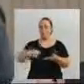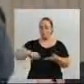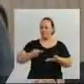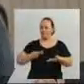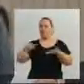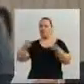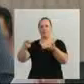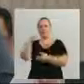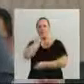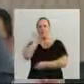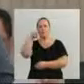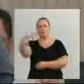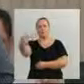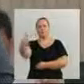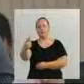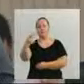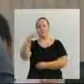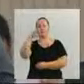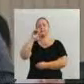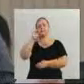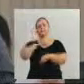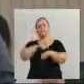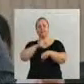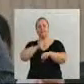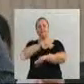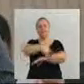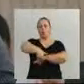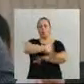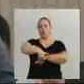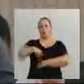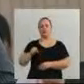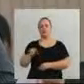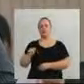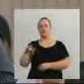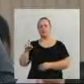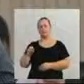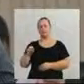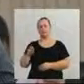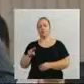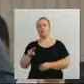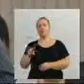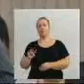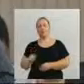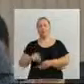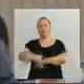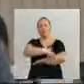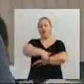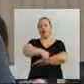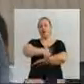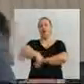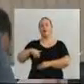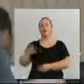no próximo domingo, às 10 horas, lá na Rua Saxônia, a assinatura da Hora de Serviço de Pavimentação Asfalto da Rua Leopoldo Kostner.